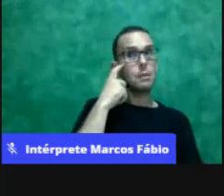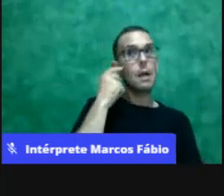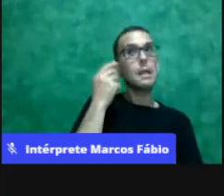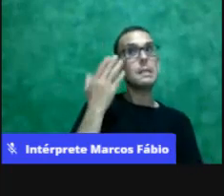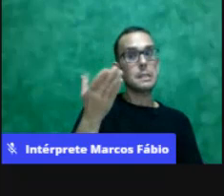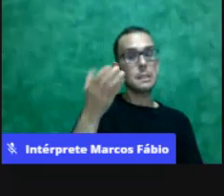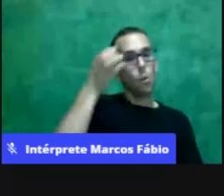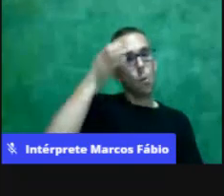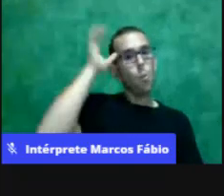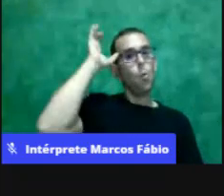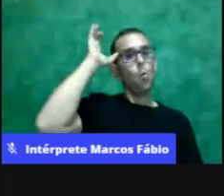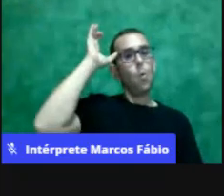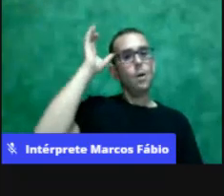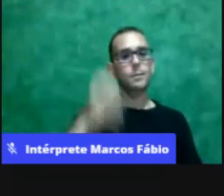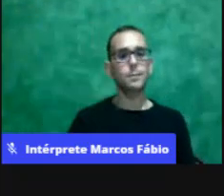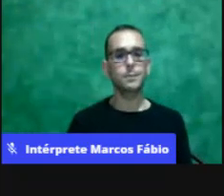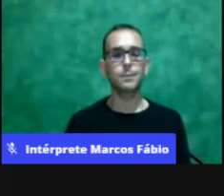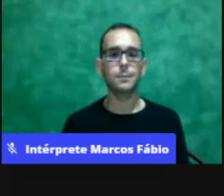isso.